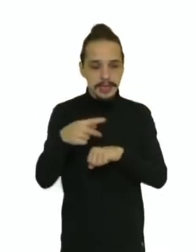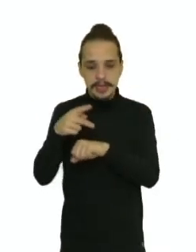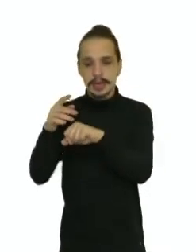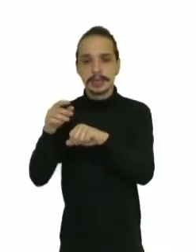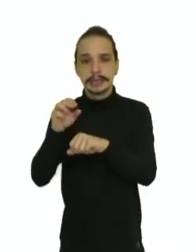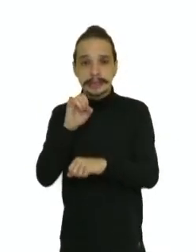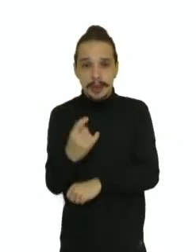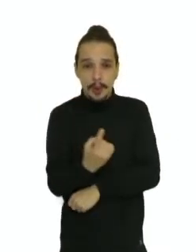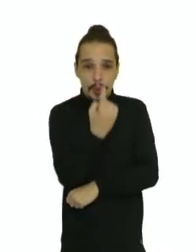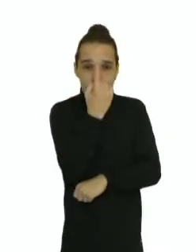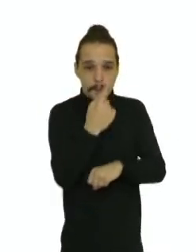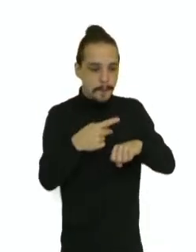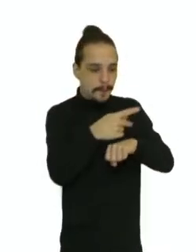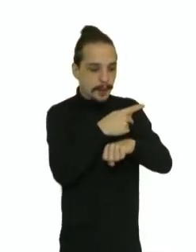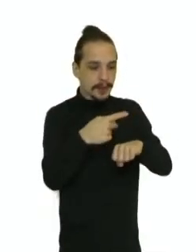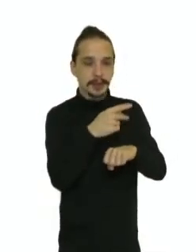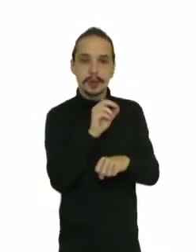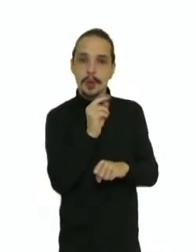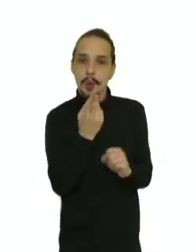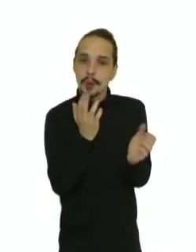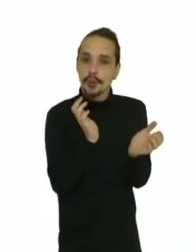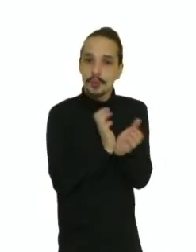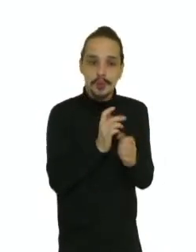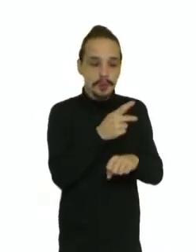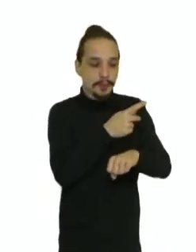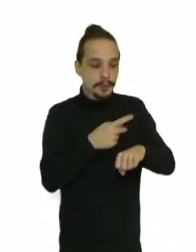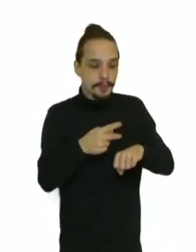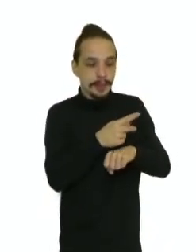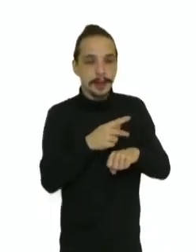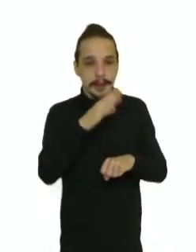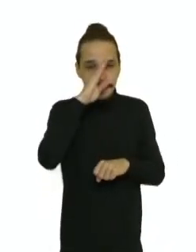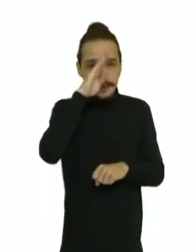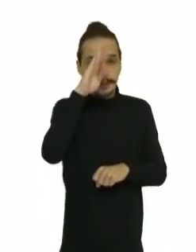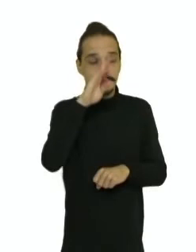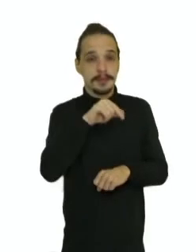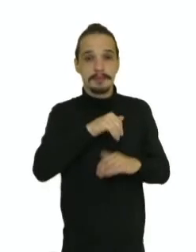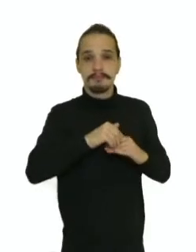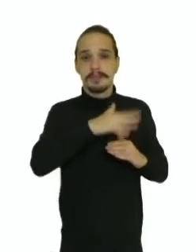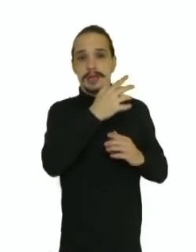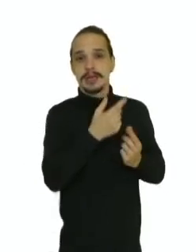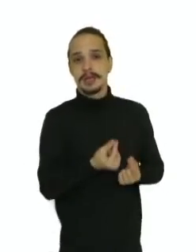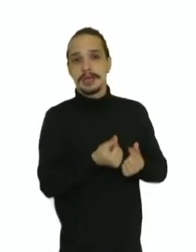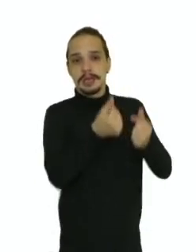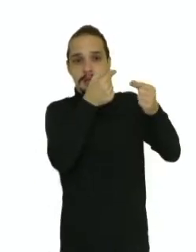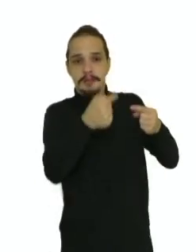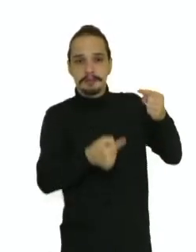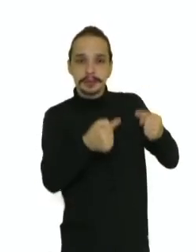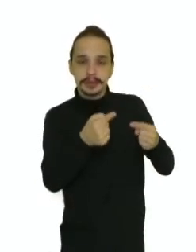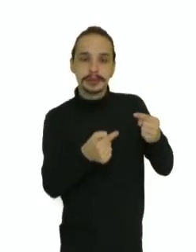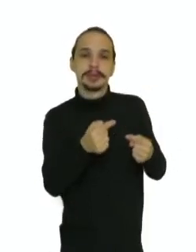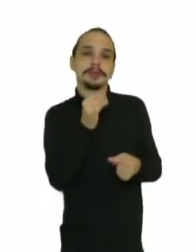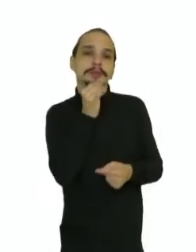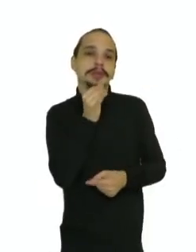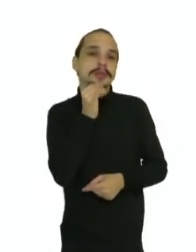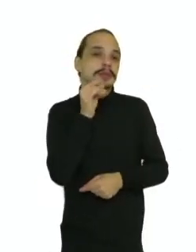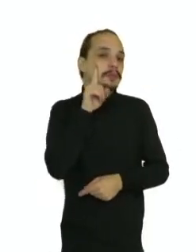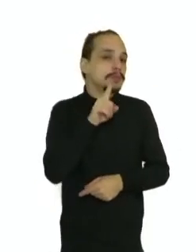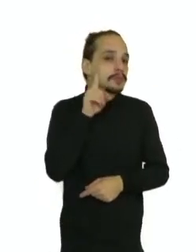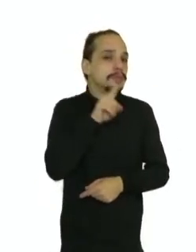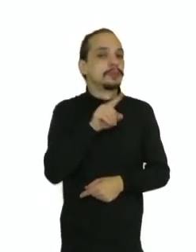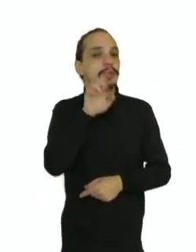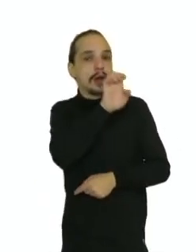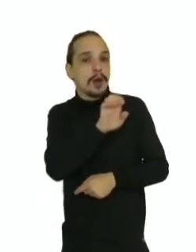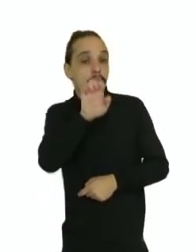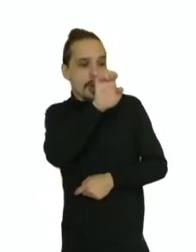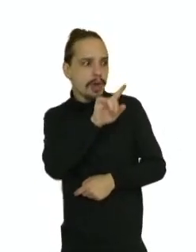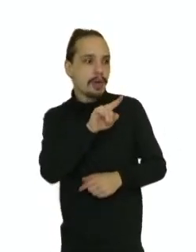em um país ou em um grupo de países, principalmente as grandes potências políticas e econômicas, como os Estados Unidos e a União Europeia,